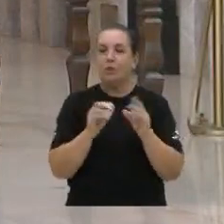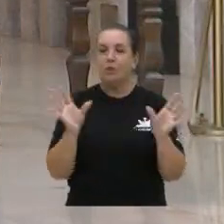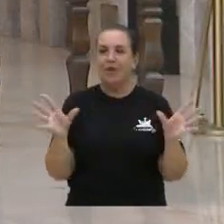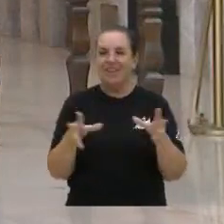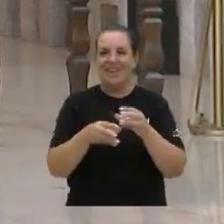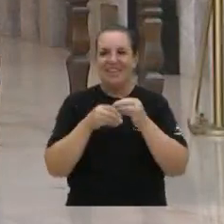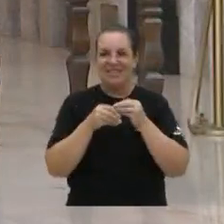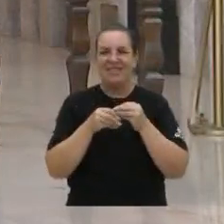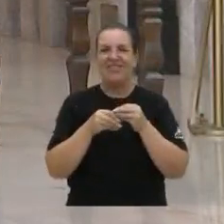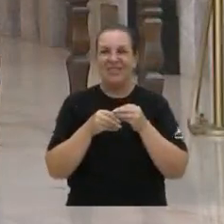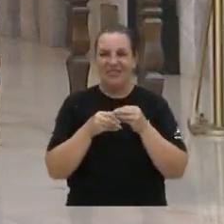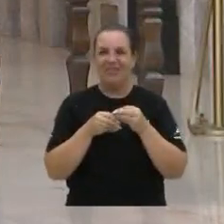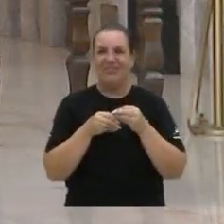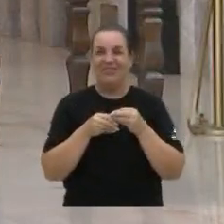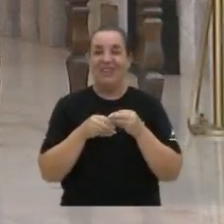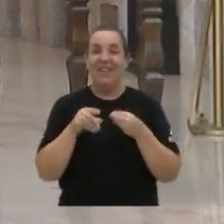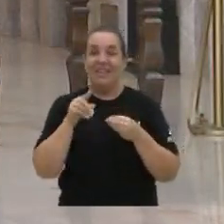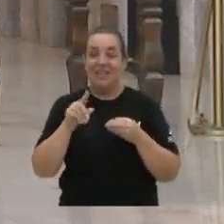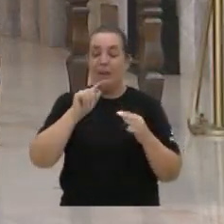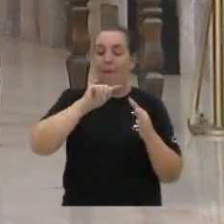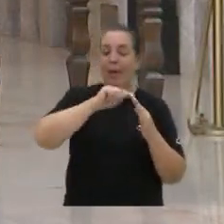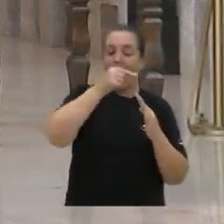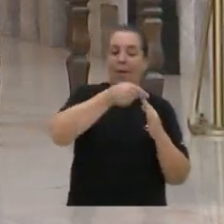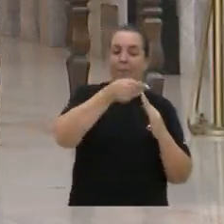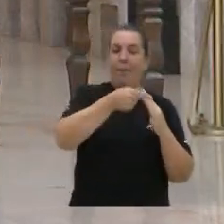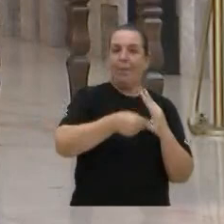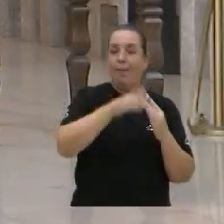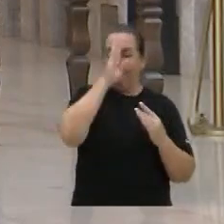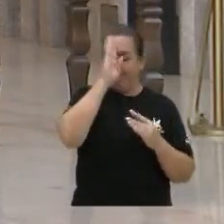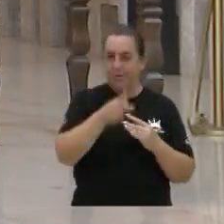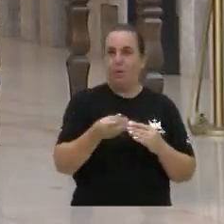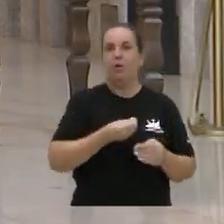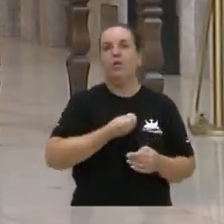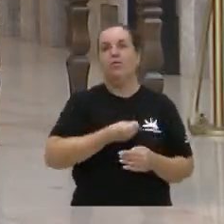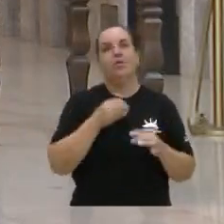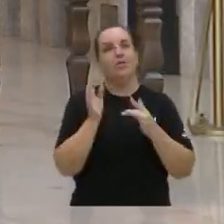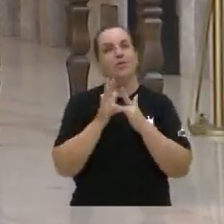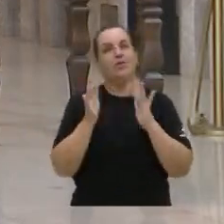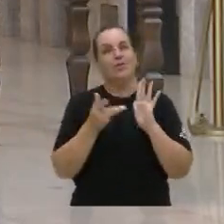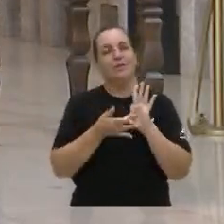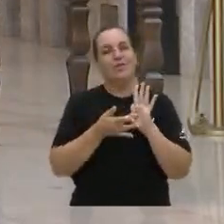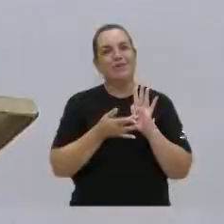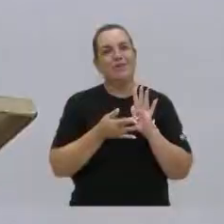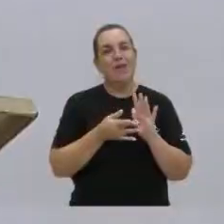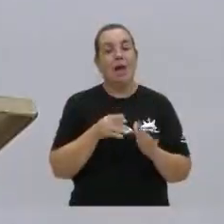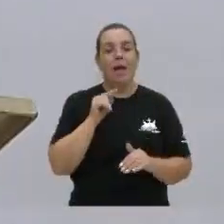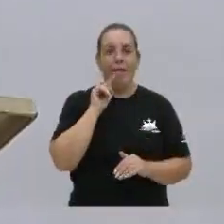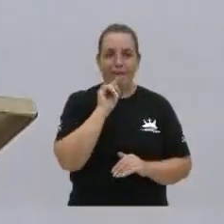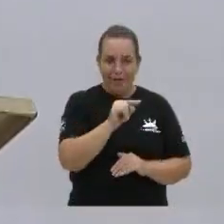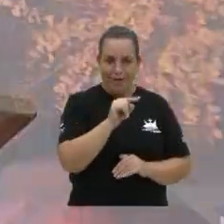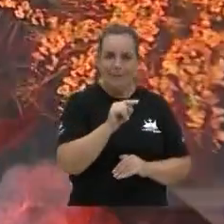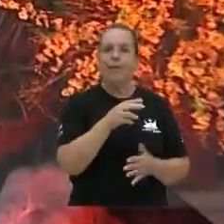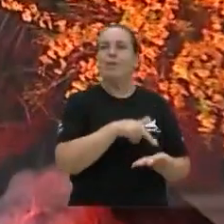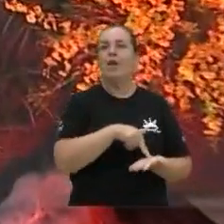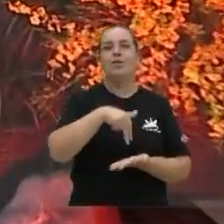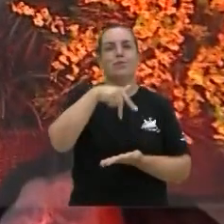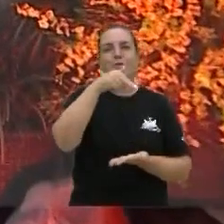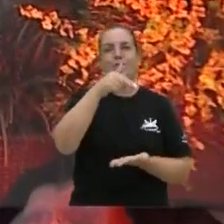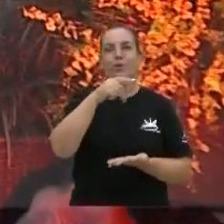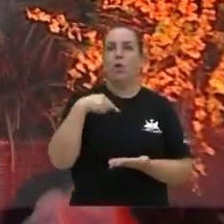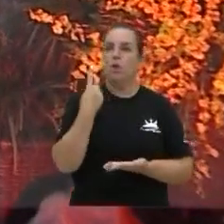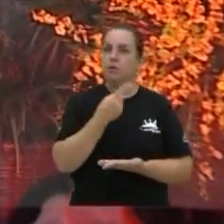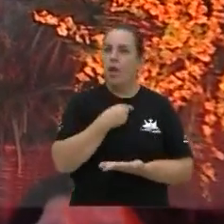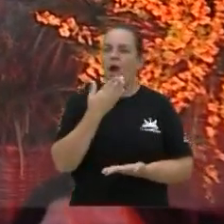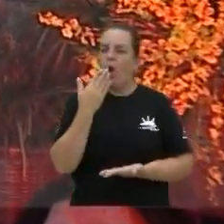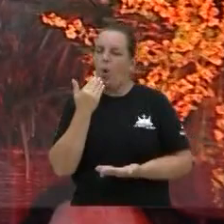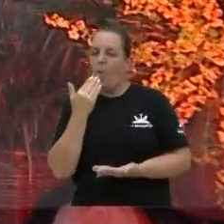do querigma, dos pontos principais da vida de Jesus. Ele ressuscitou, nós